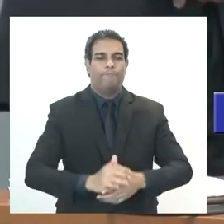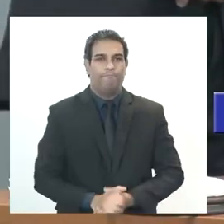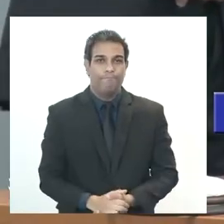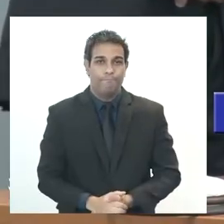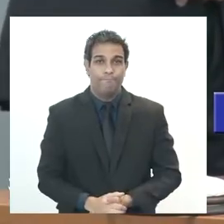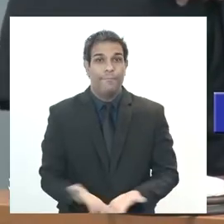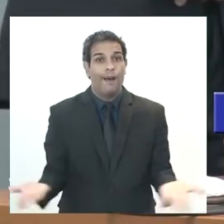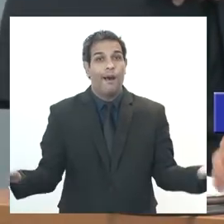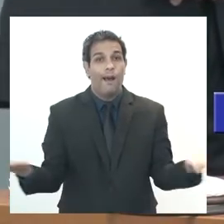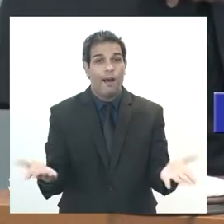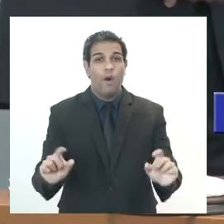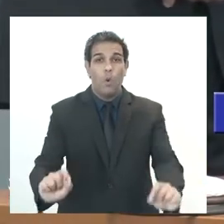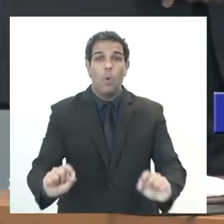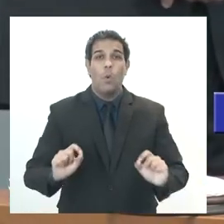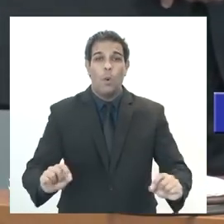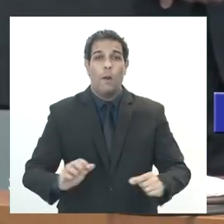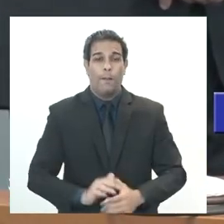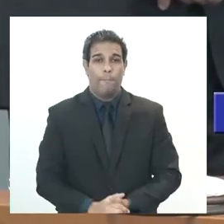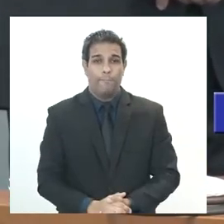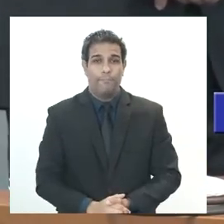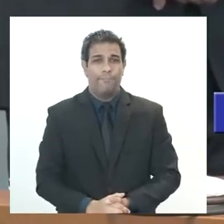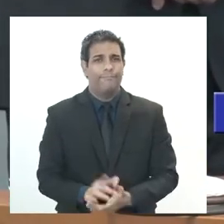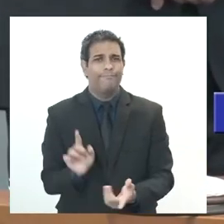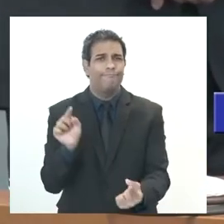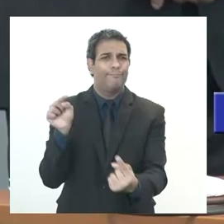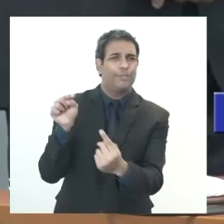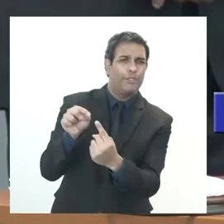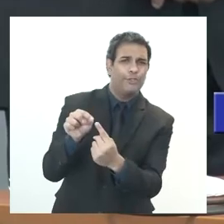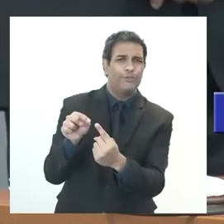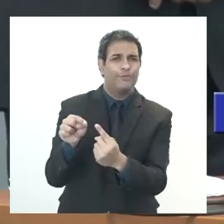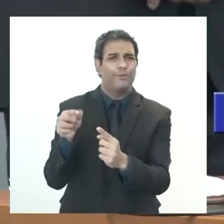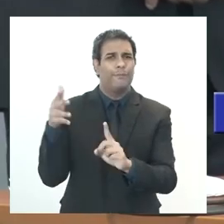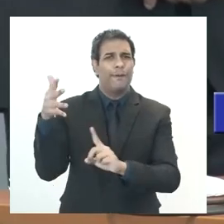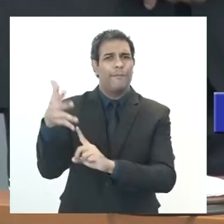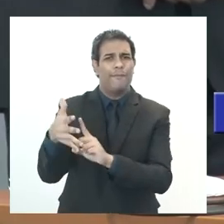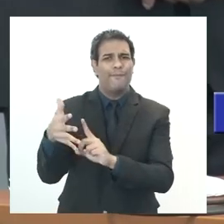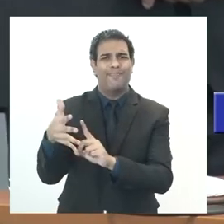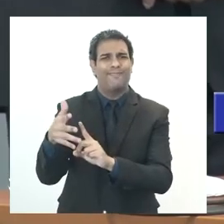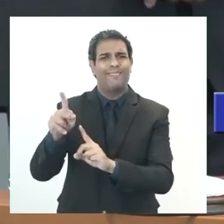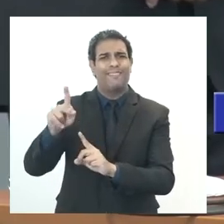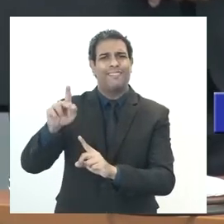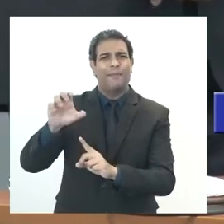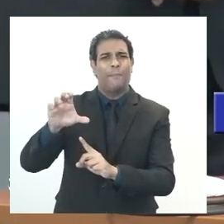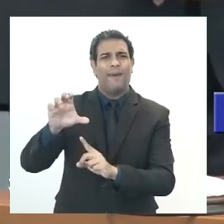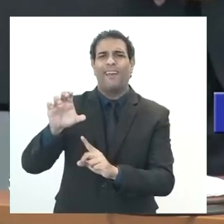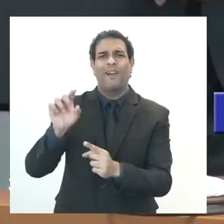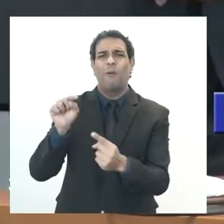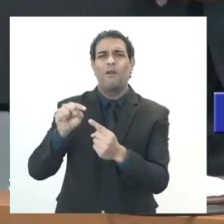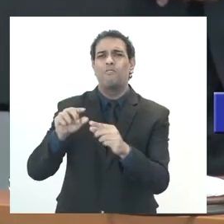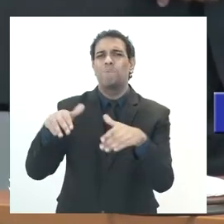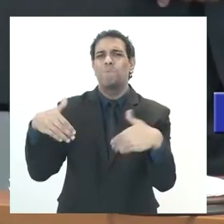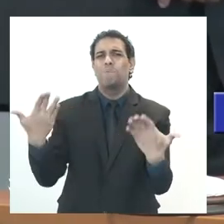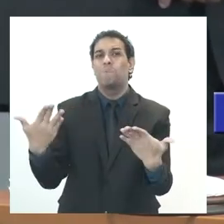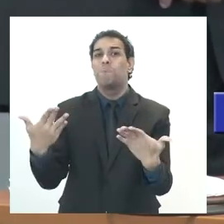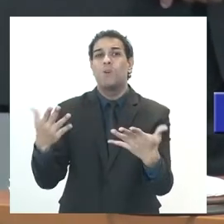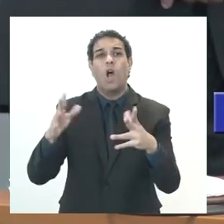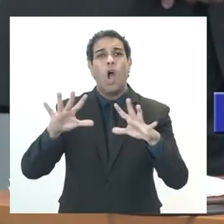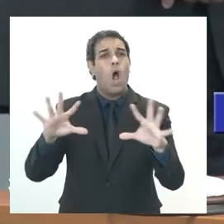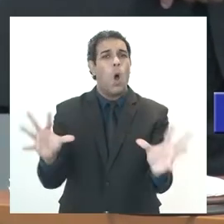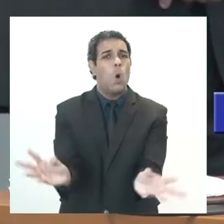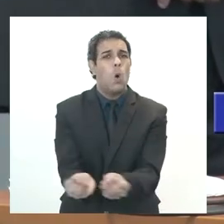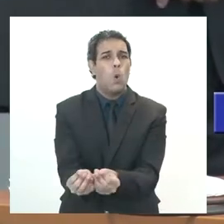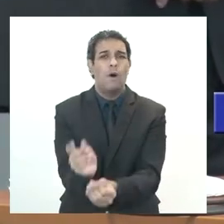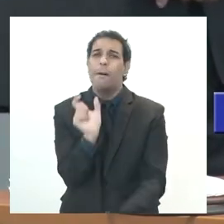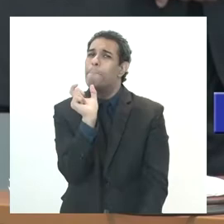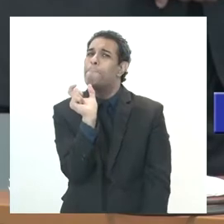quero começar dizendo que o objetivo dessa dessa Tec ela tá e ela pode ser resumida